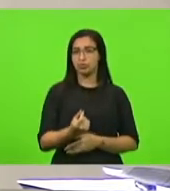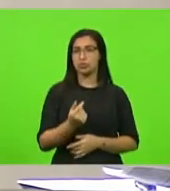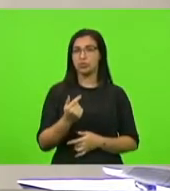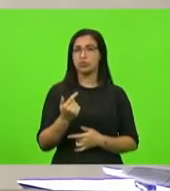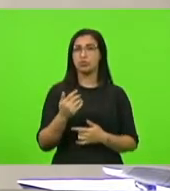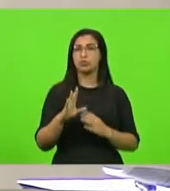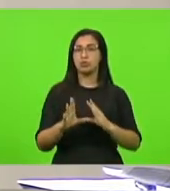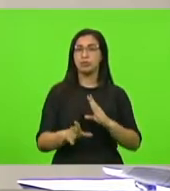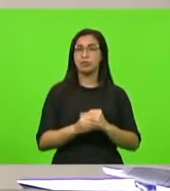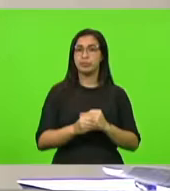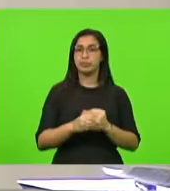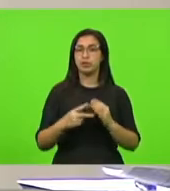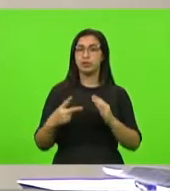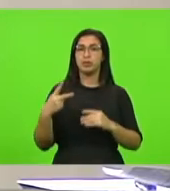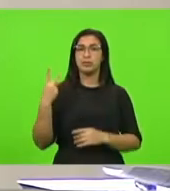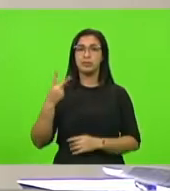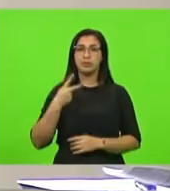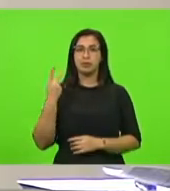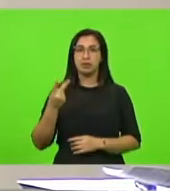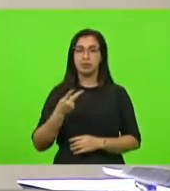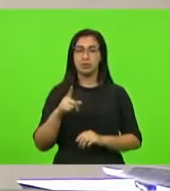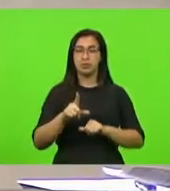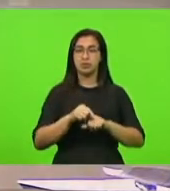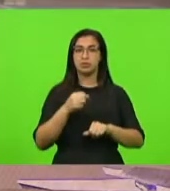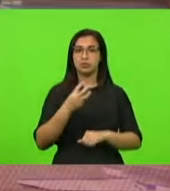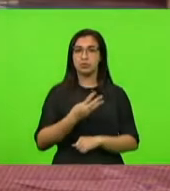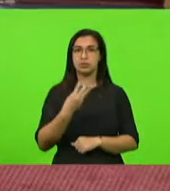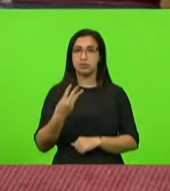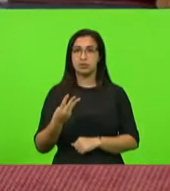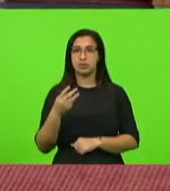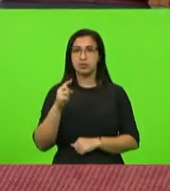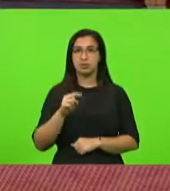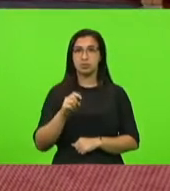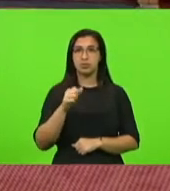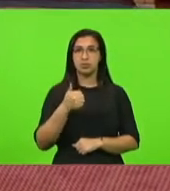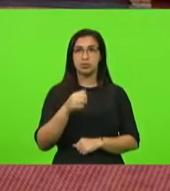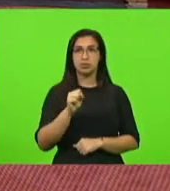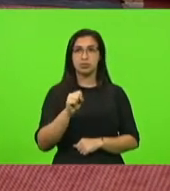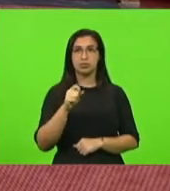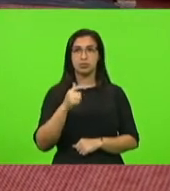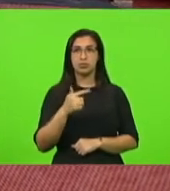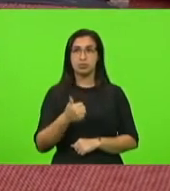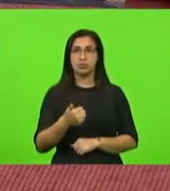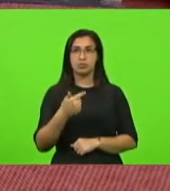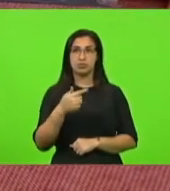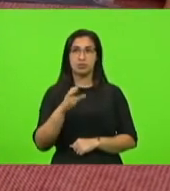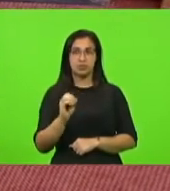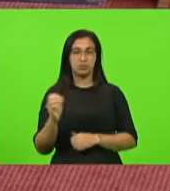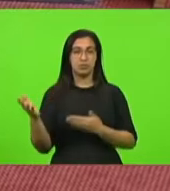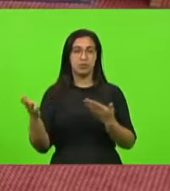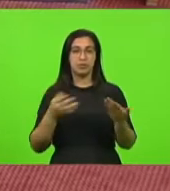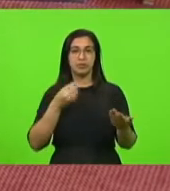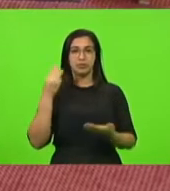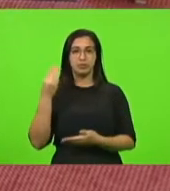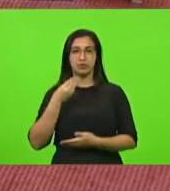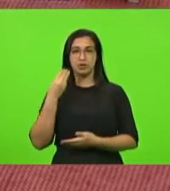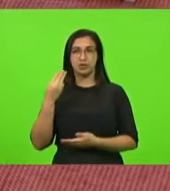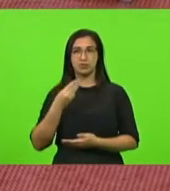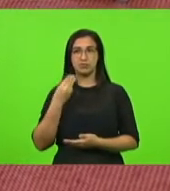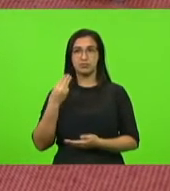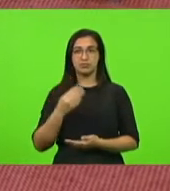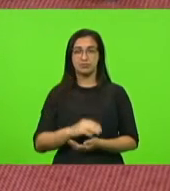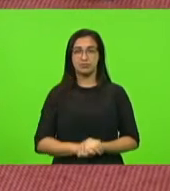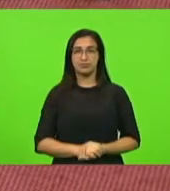emendas parlamentares, conforme determina o artigo 33 da Lei nº 18.170. Em discussão, com a palavra o autor deputado Márcio Machado.